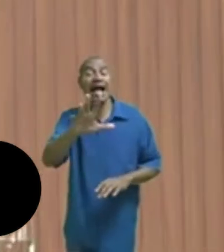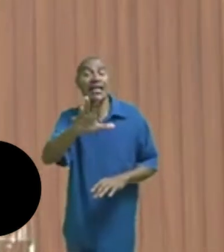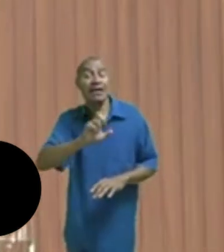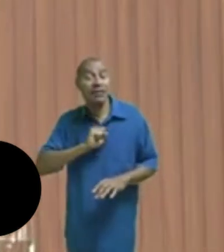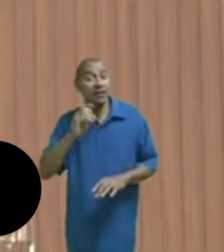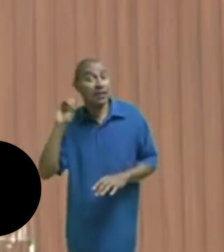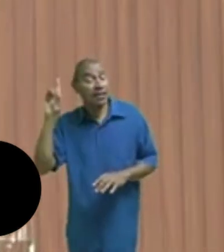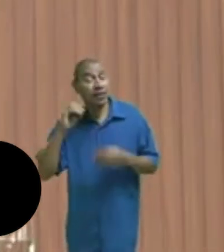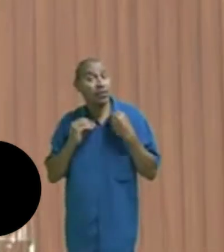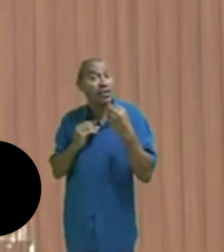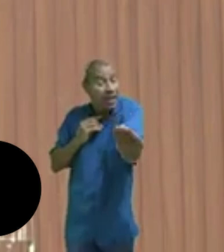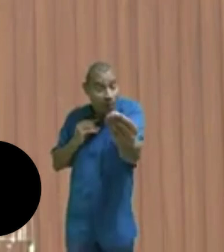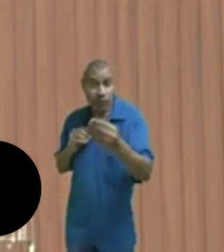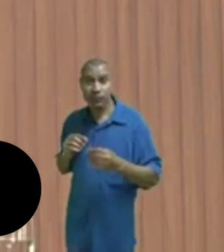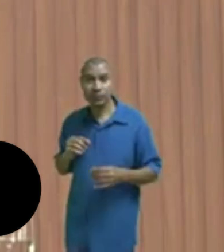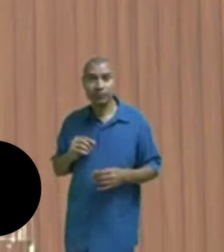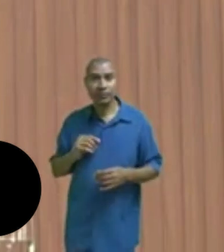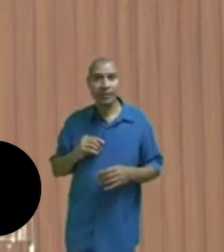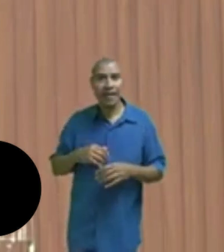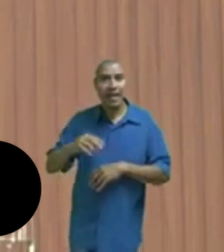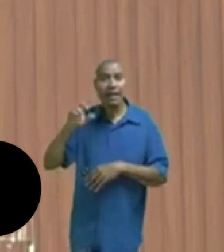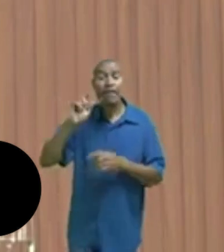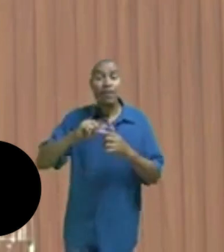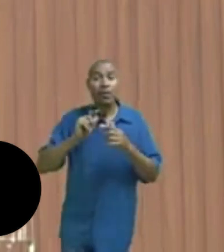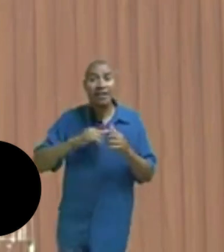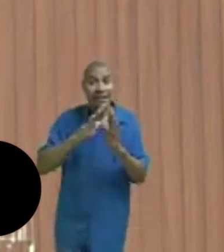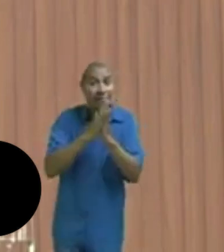seus discípulos: as ovelhas que o Pai me deu,